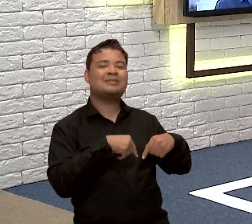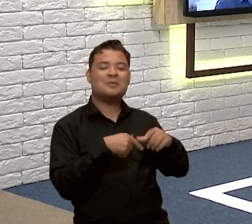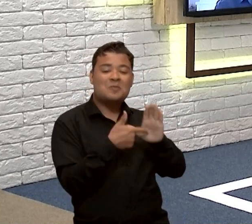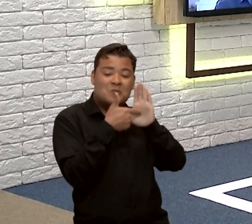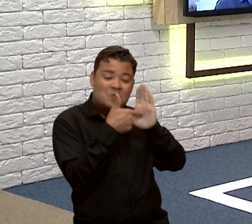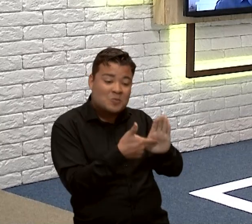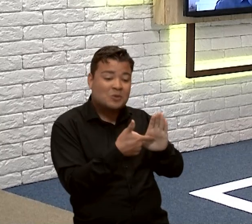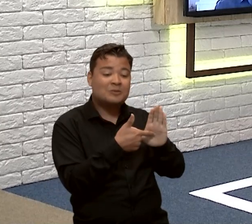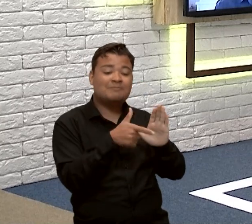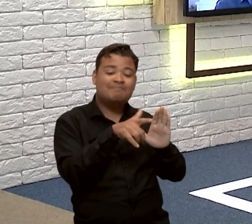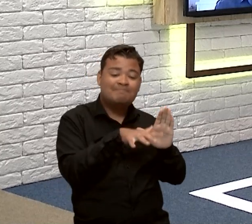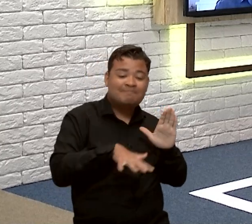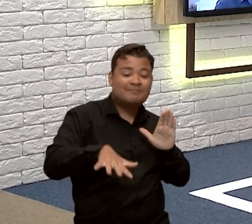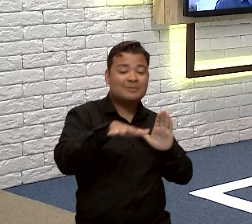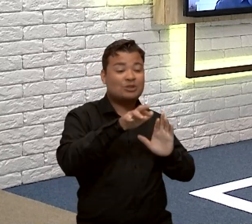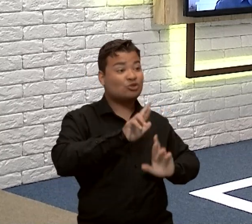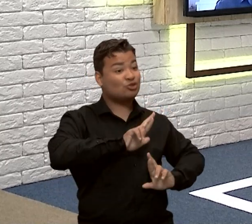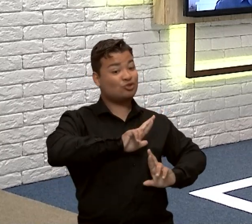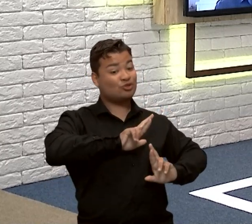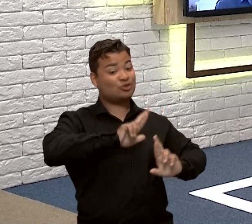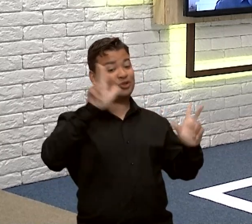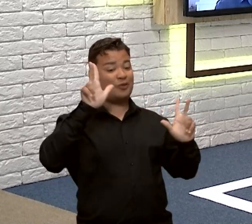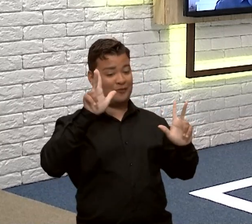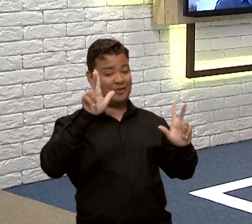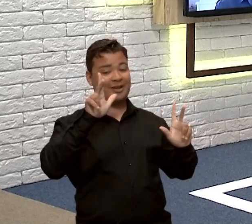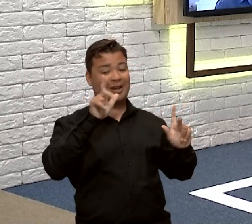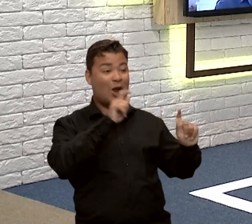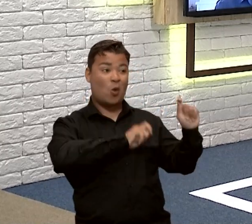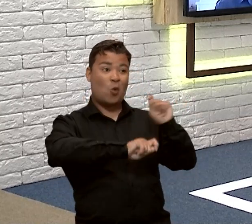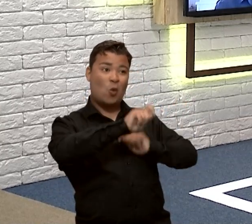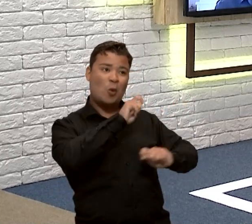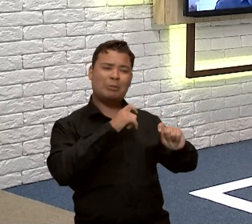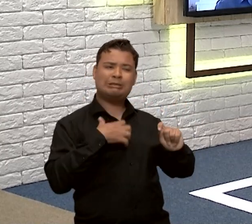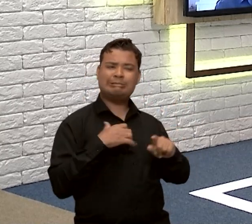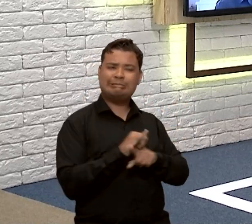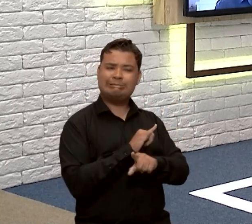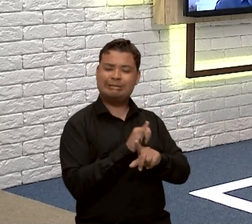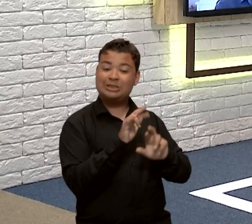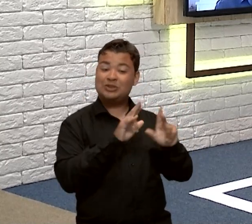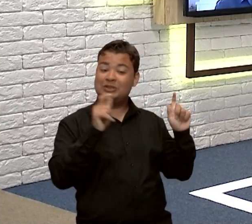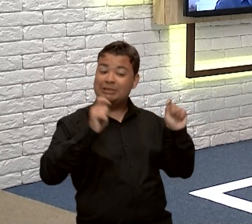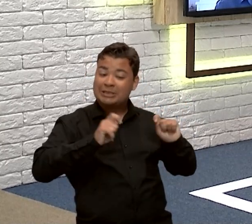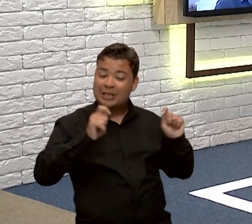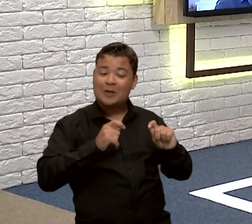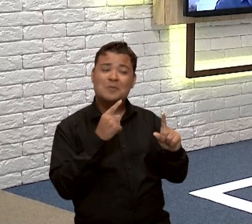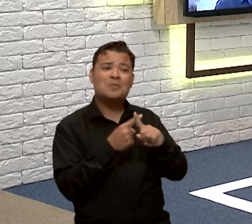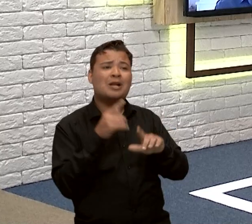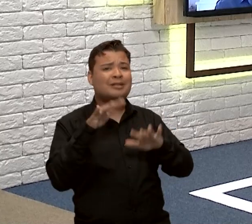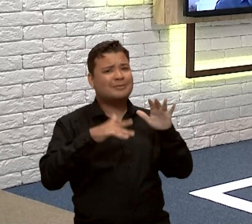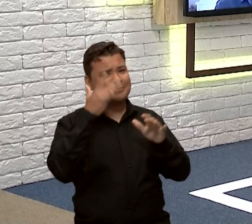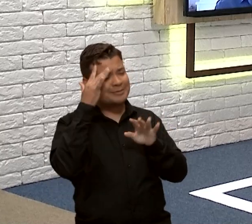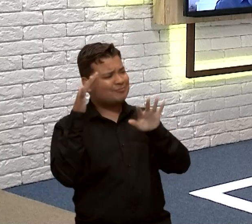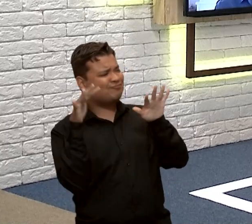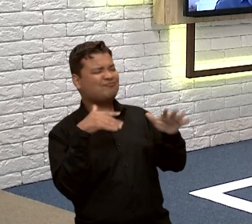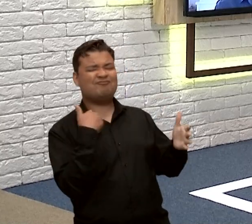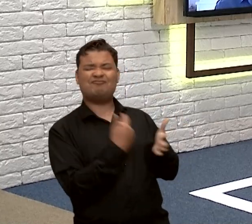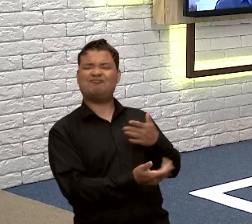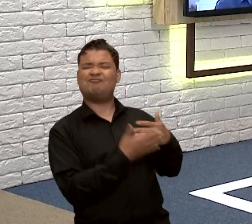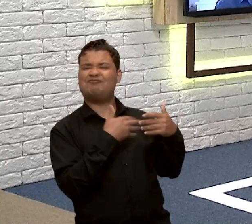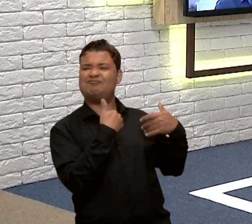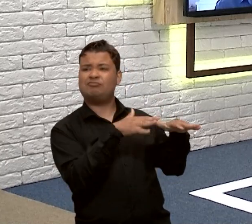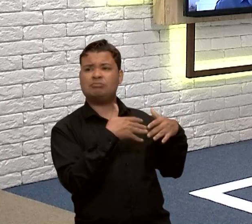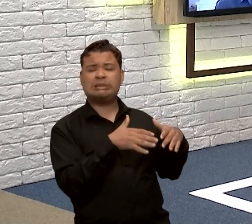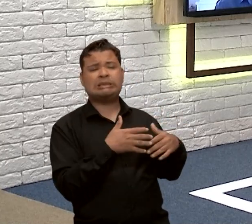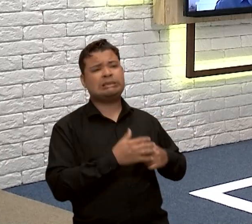lado diferente, né, da economia, se eu posso dizer assim, nesse lado que nem sempre é muito valorizado na economia. A gente